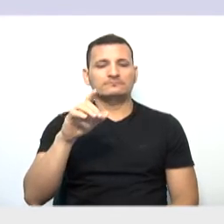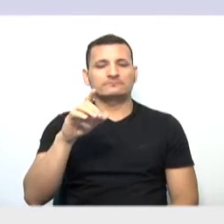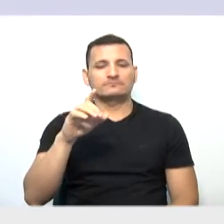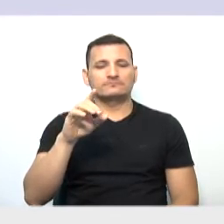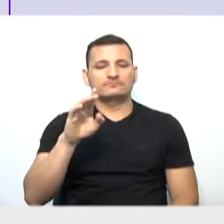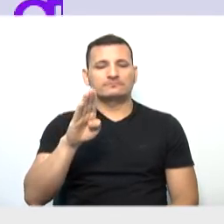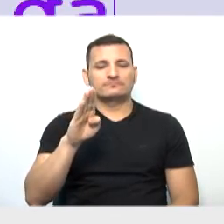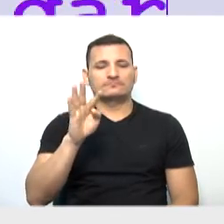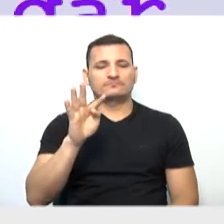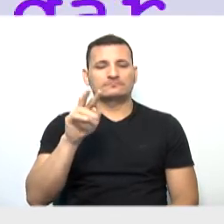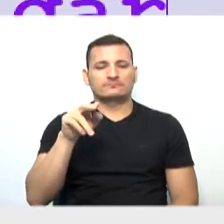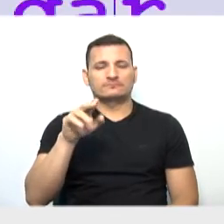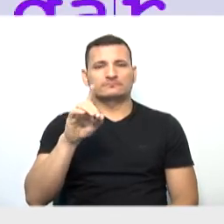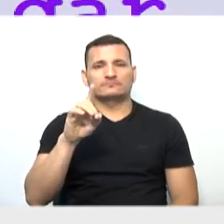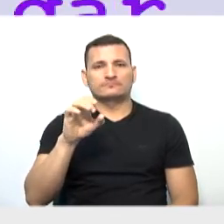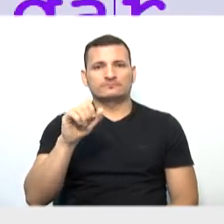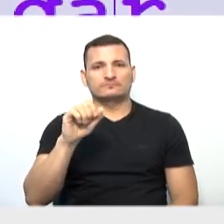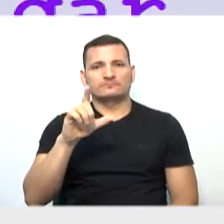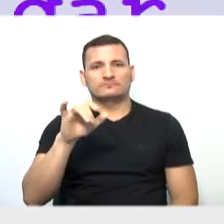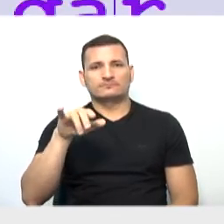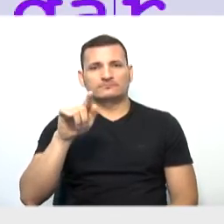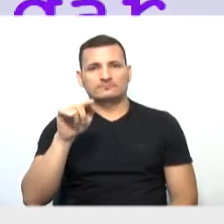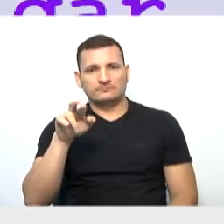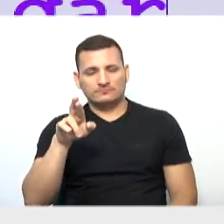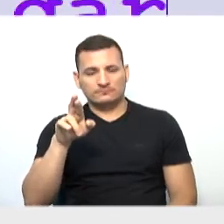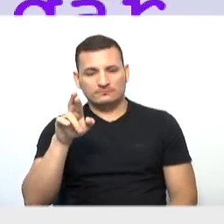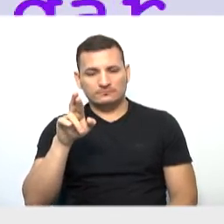BTN desligar.